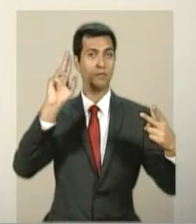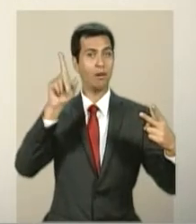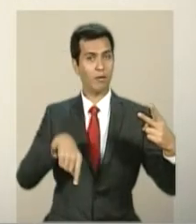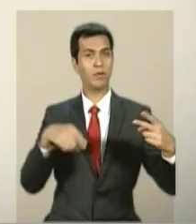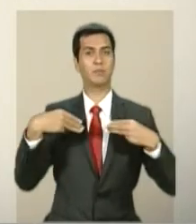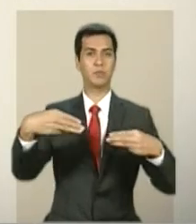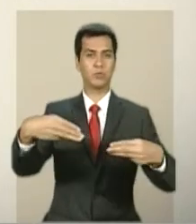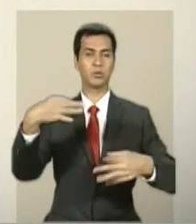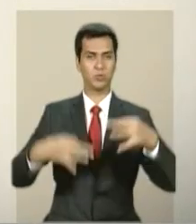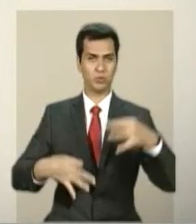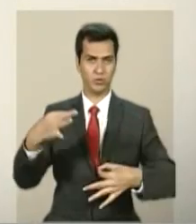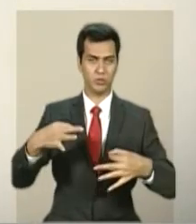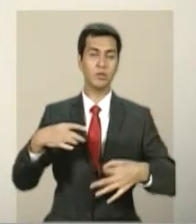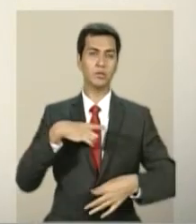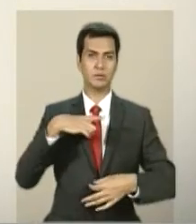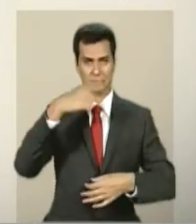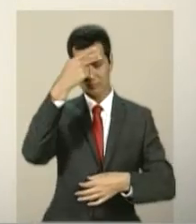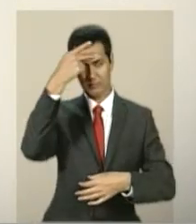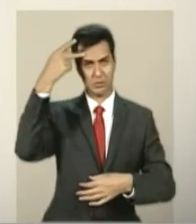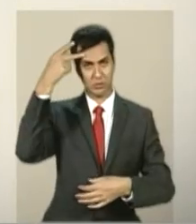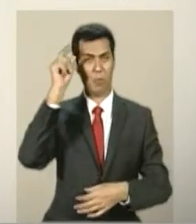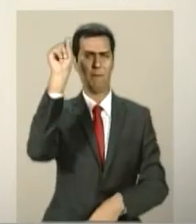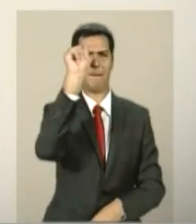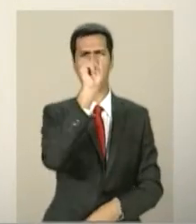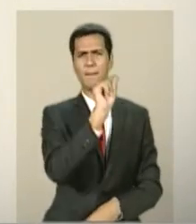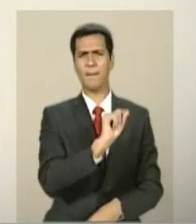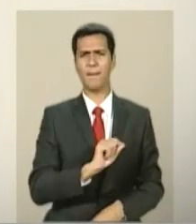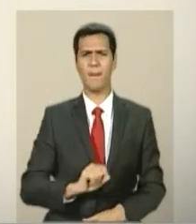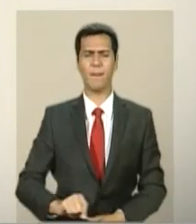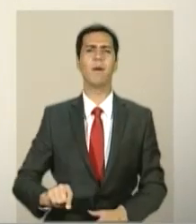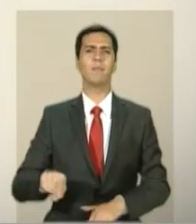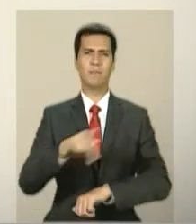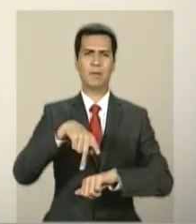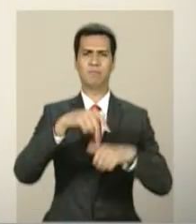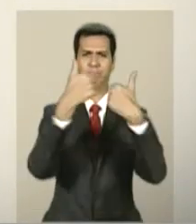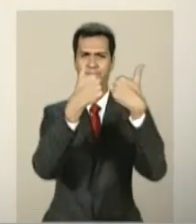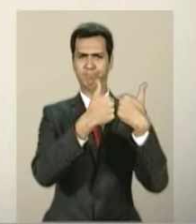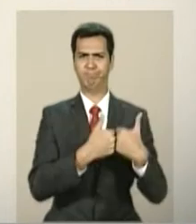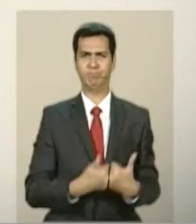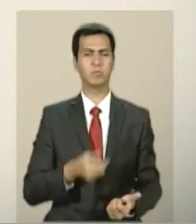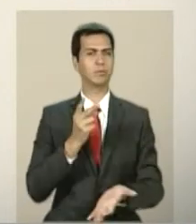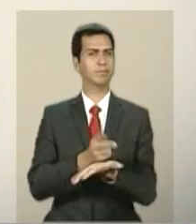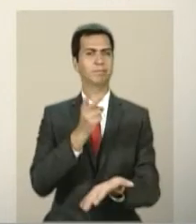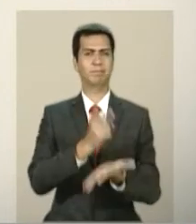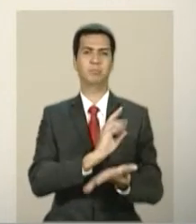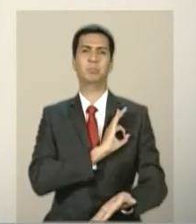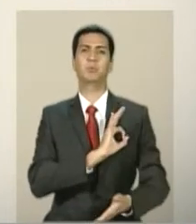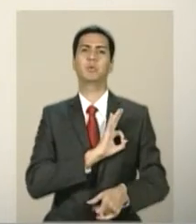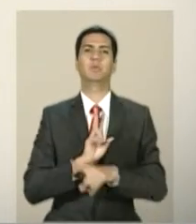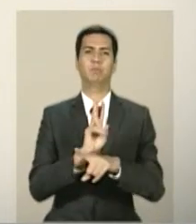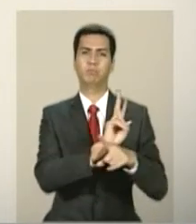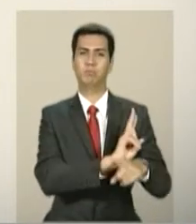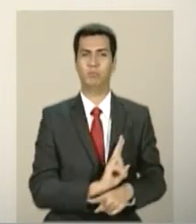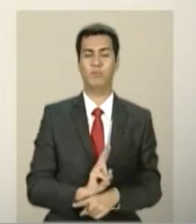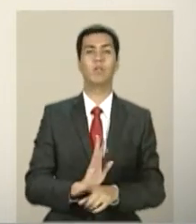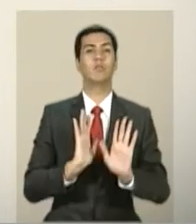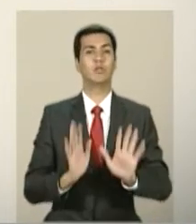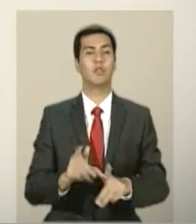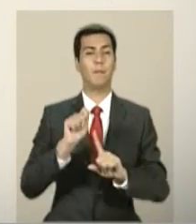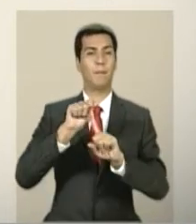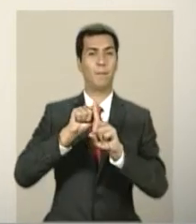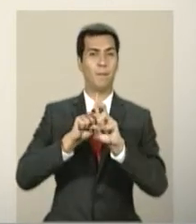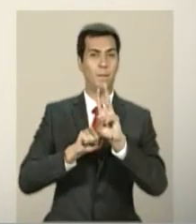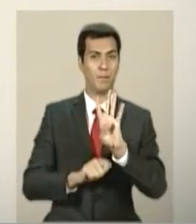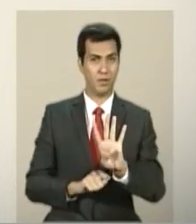da Fronteira fazendo policiamento permanente nesses quatro meses a operação sentinela